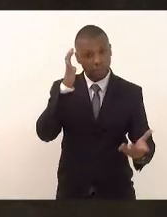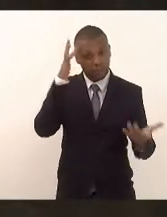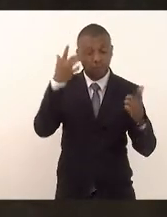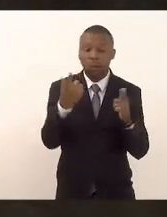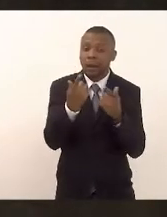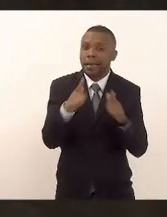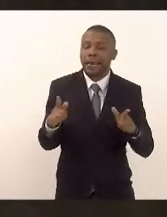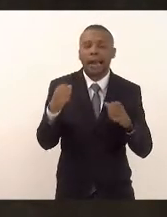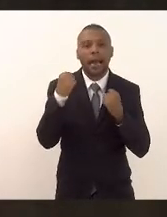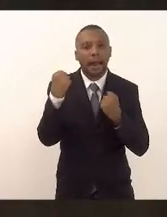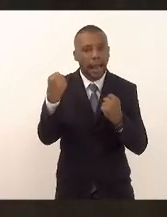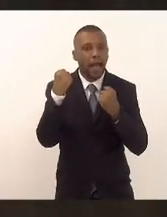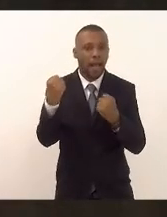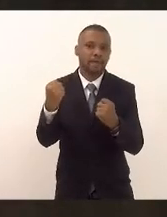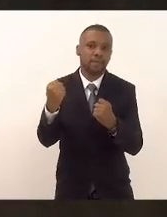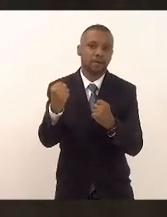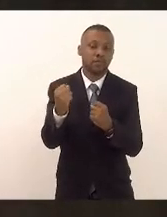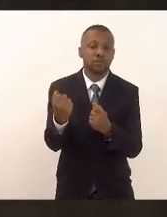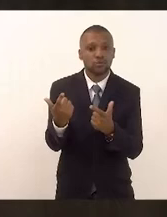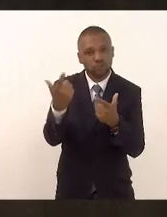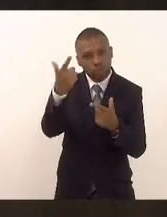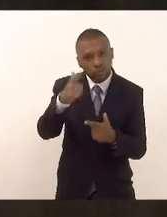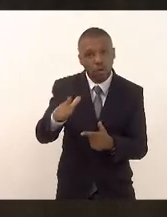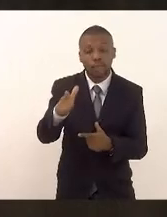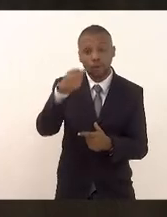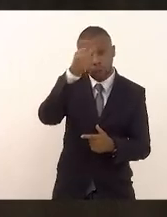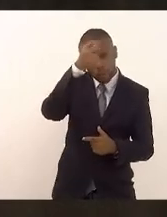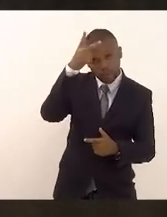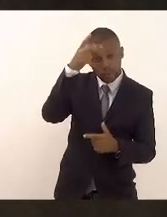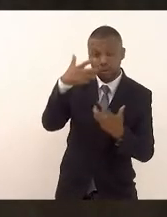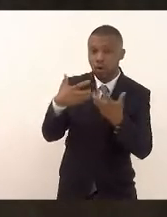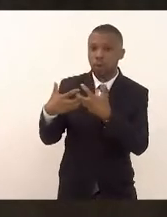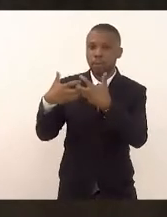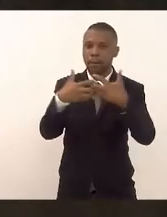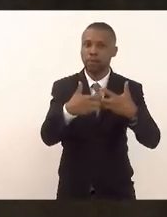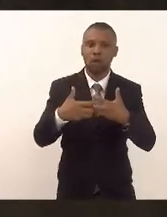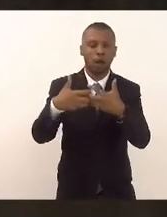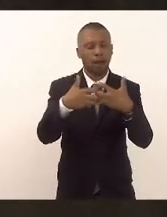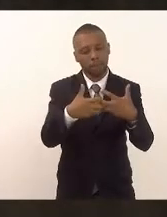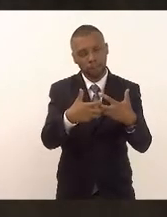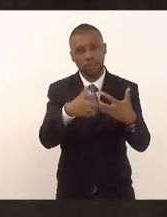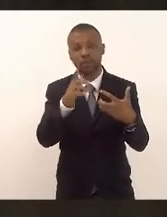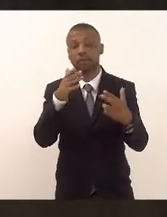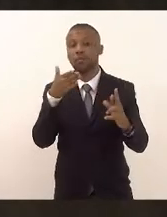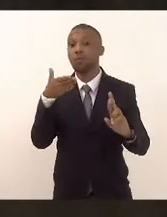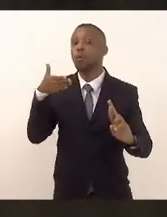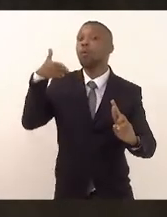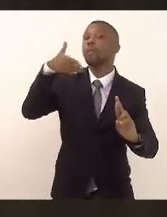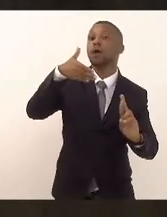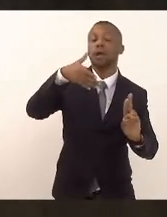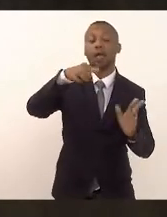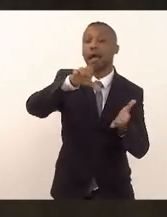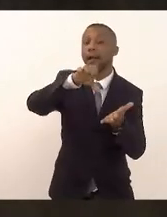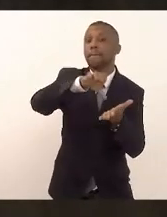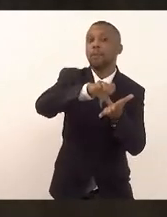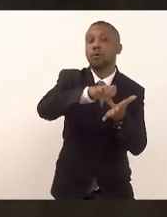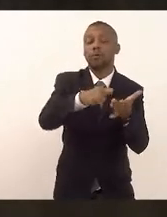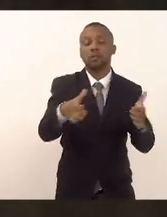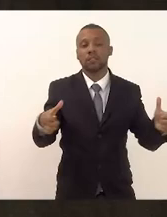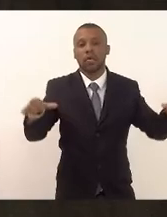grave, onde dessa vez o município de Petrópolis tem sido o epicentro dessa crise,